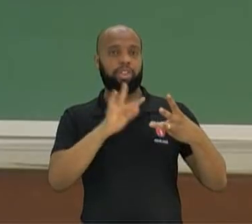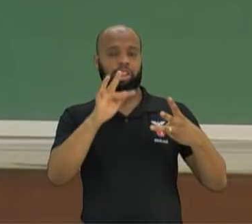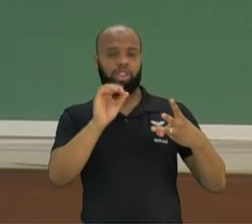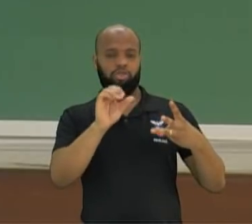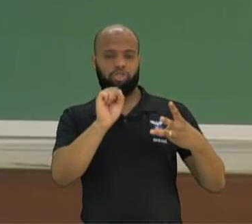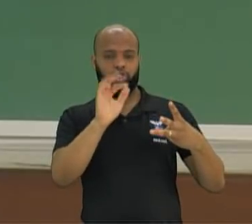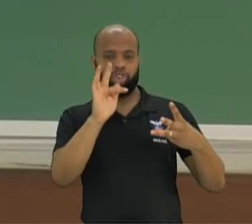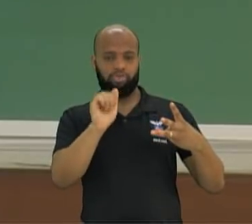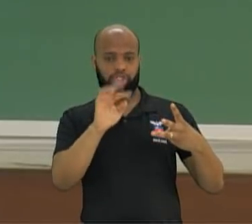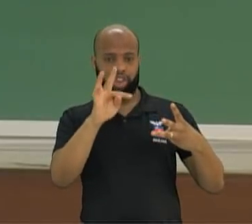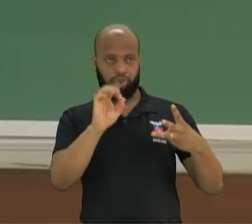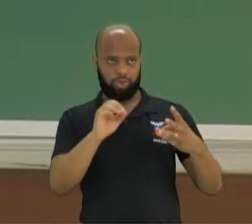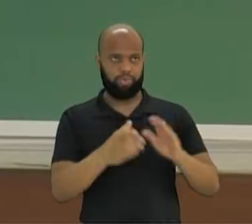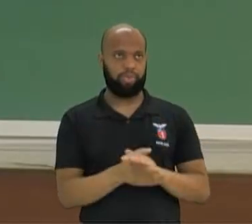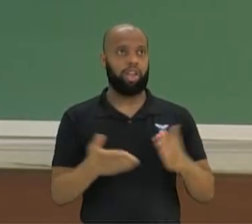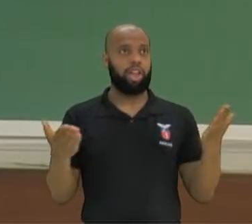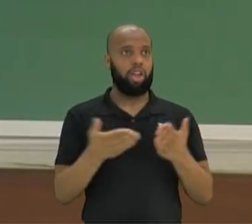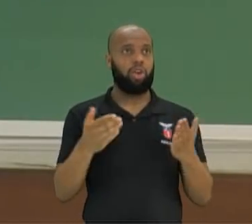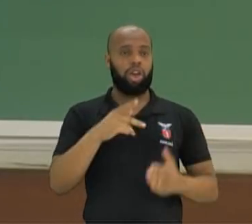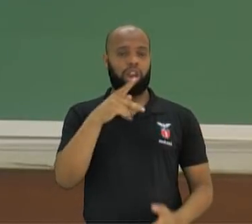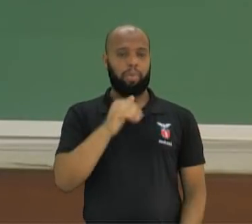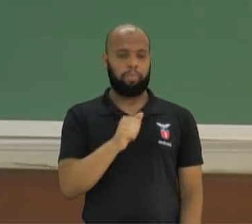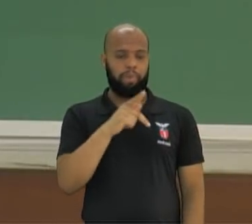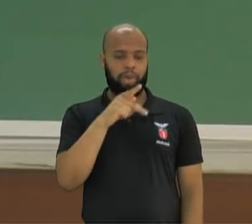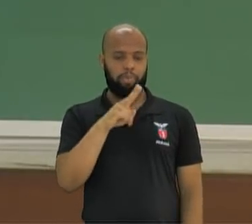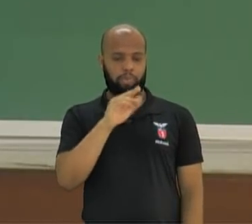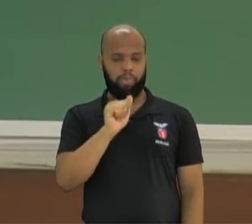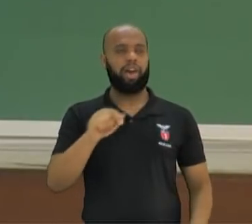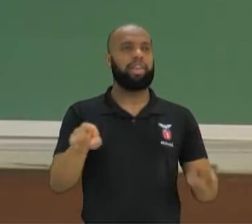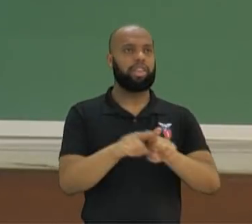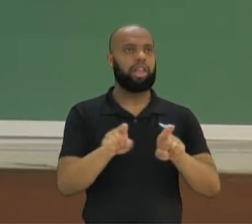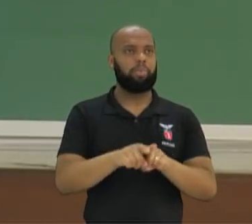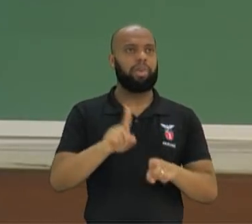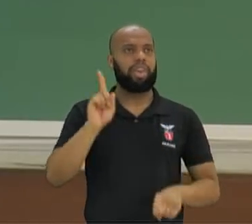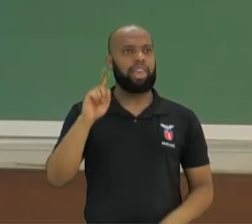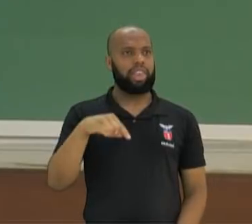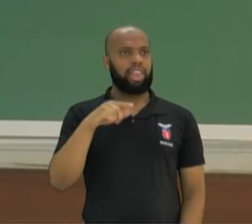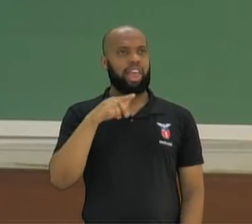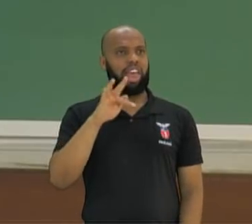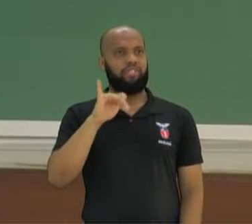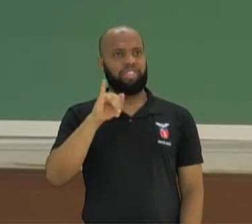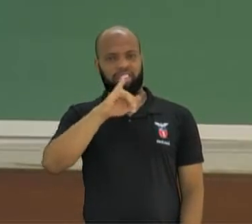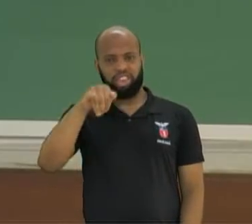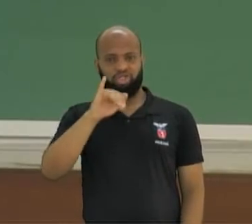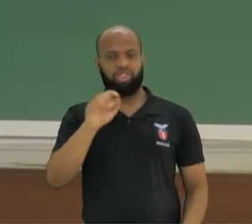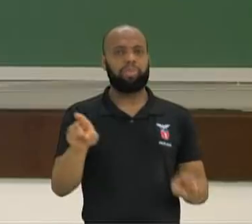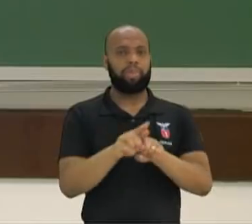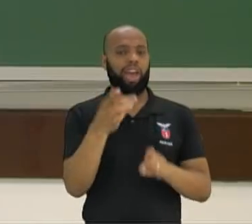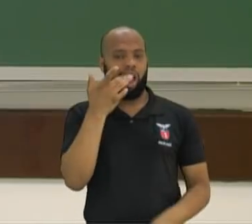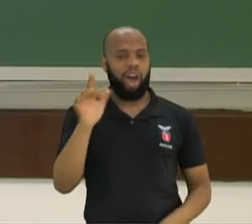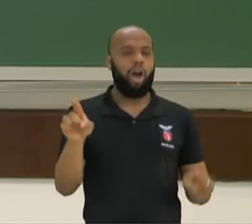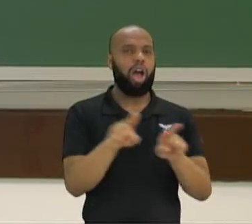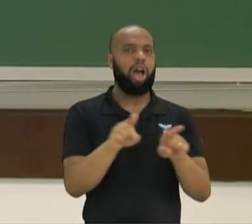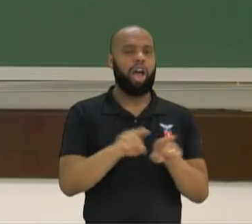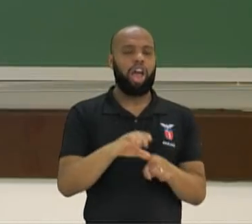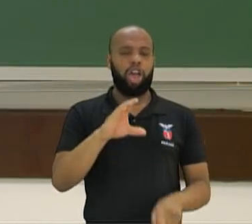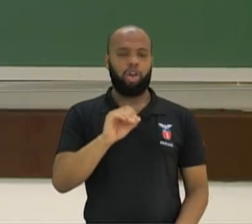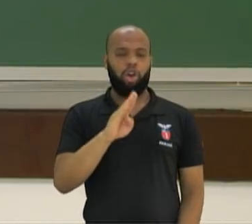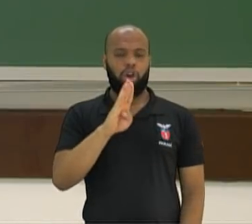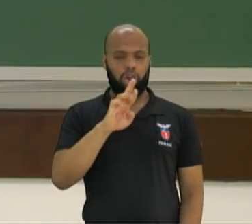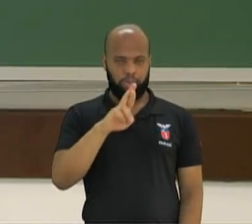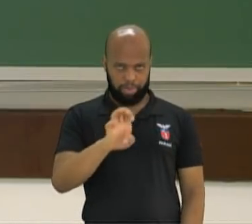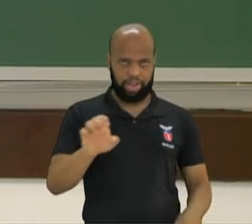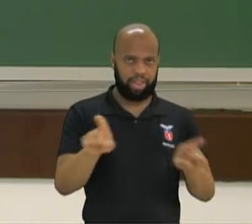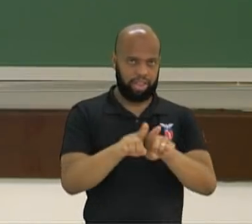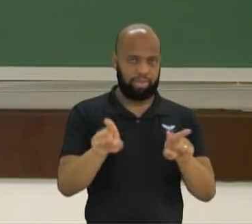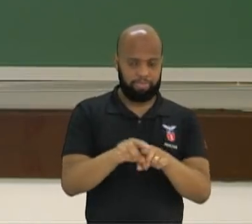Nova Guiné tem cobre, petróleo, e as Ilhas Fiji também exploram ouro e cobre. Outra curiosidade interessante é